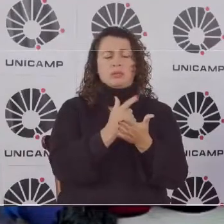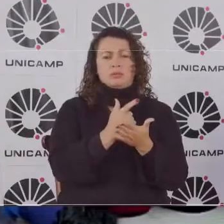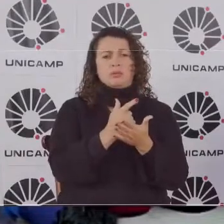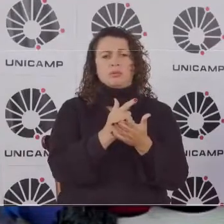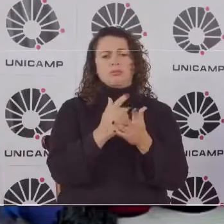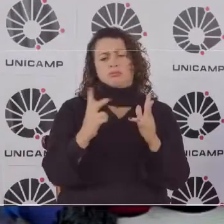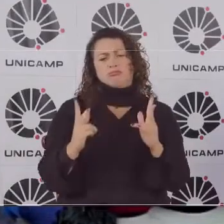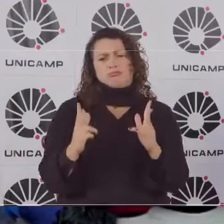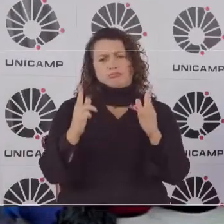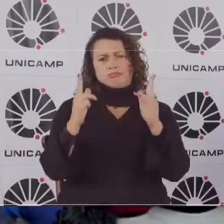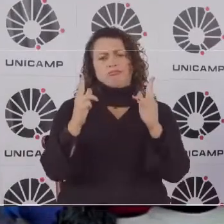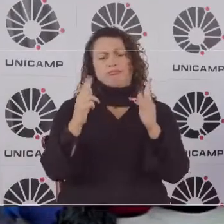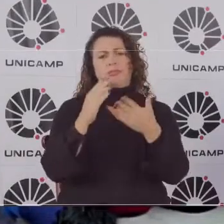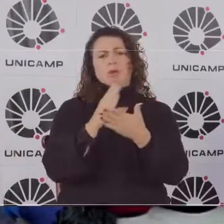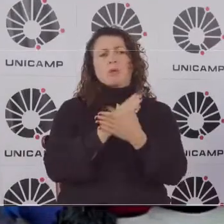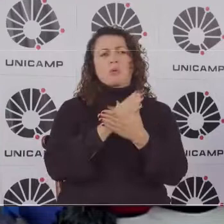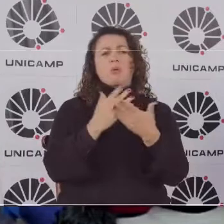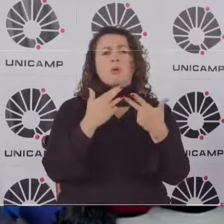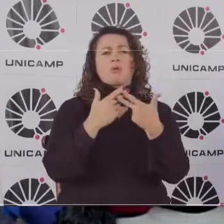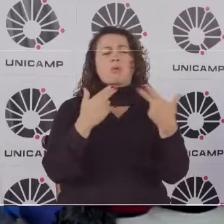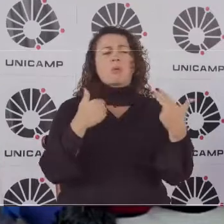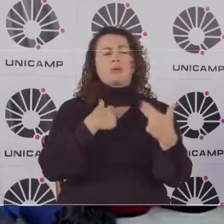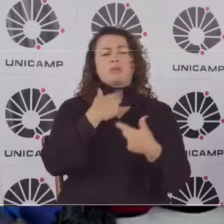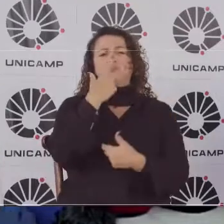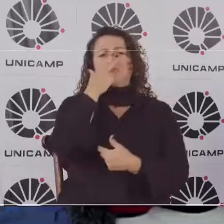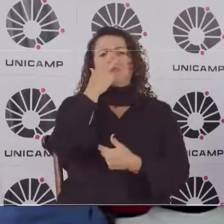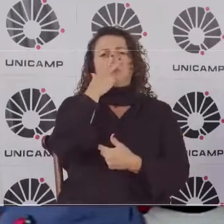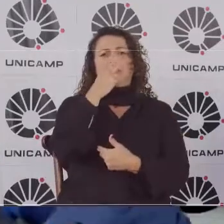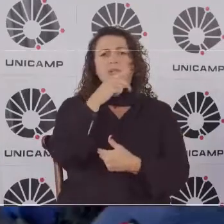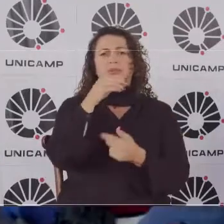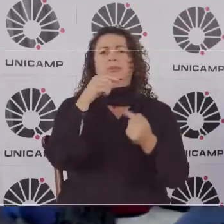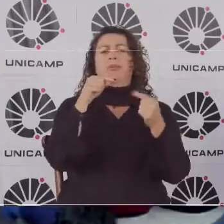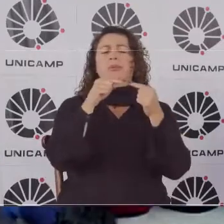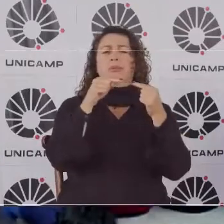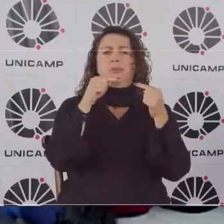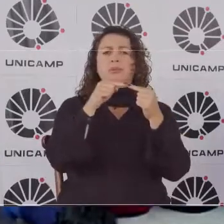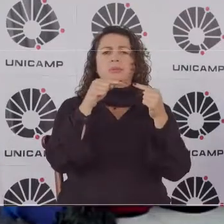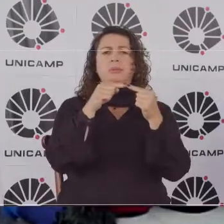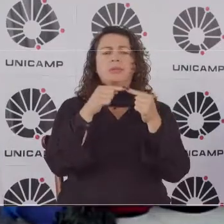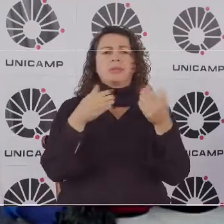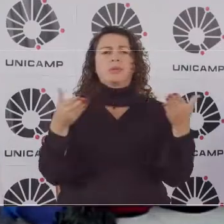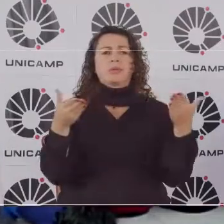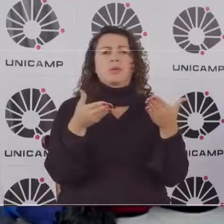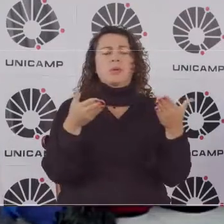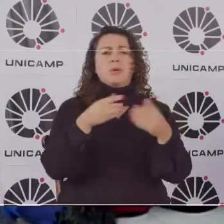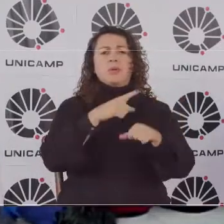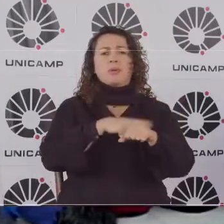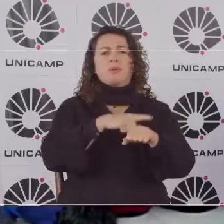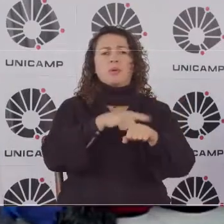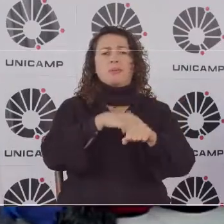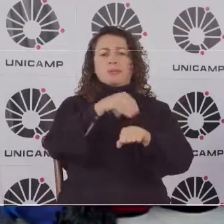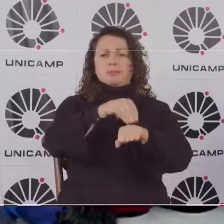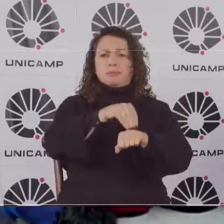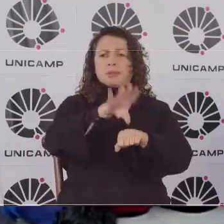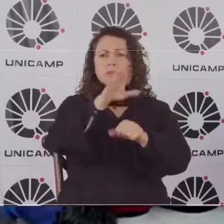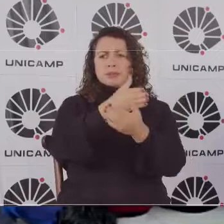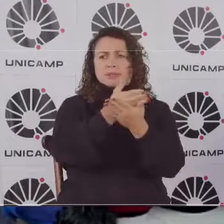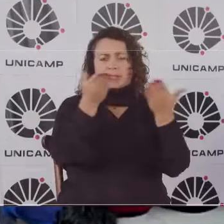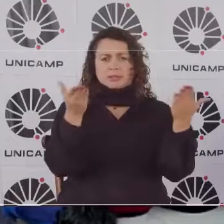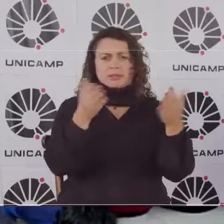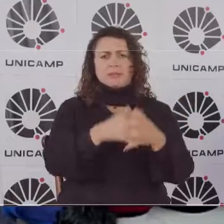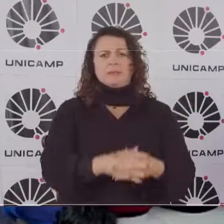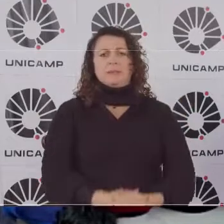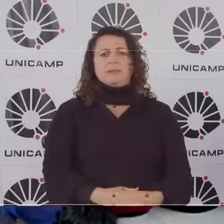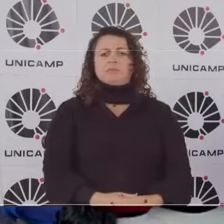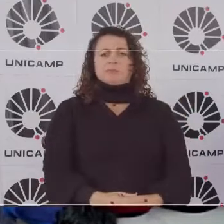prefácio é alguma coisa que eu acho oportuna para deixar aqui com o mensagem